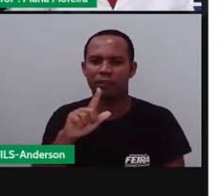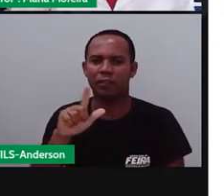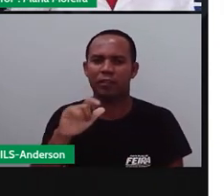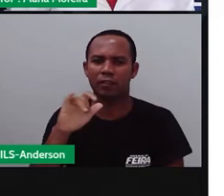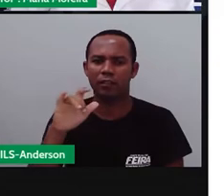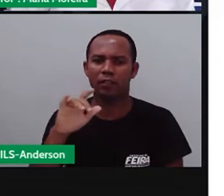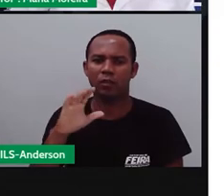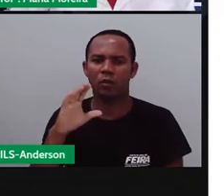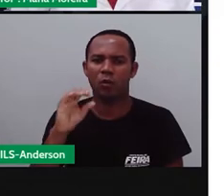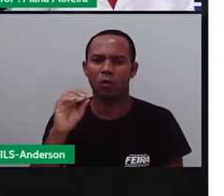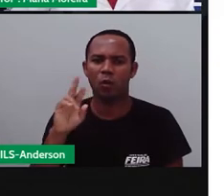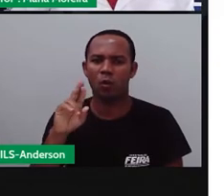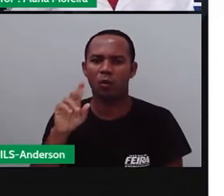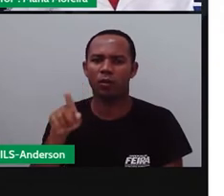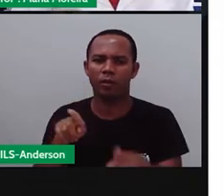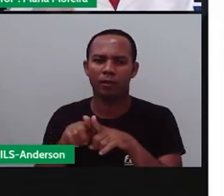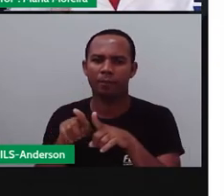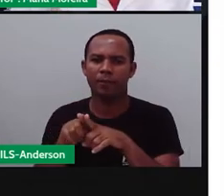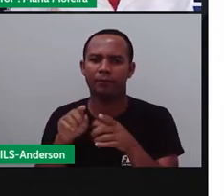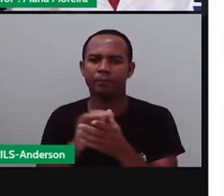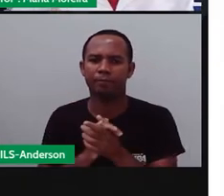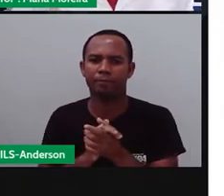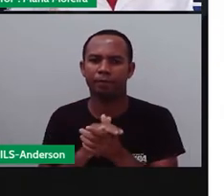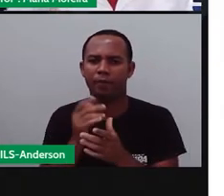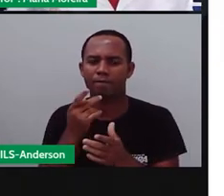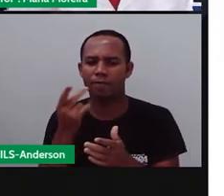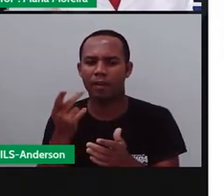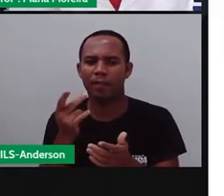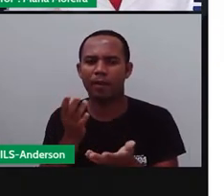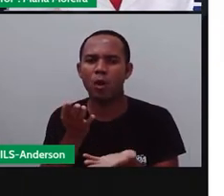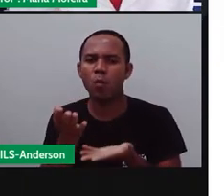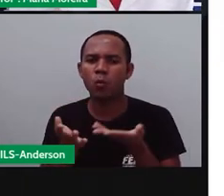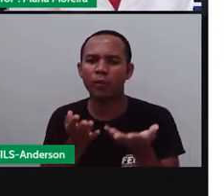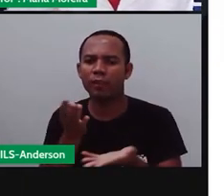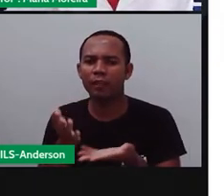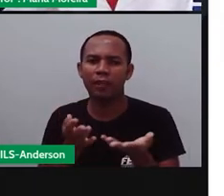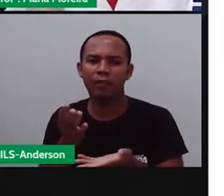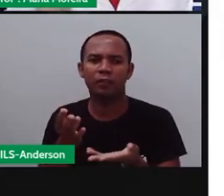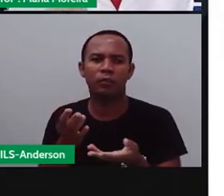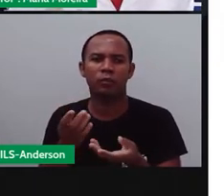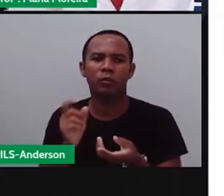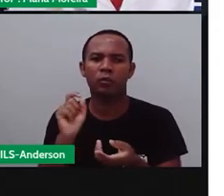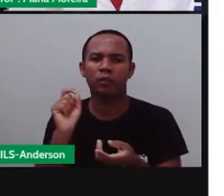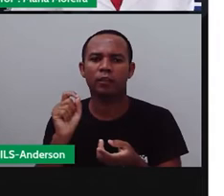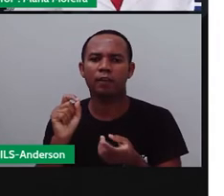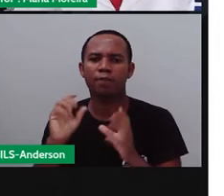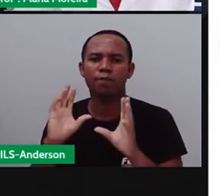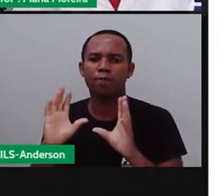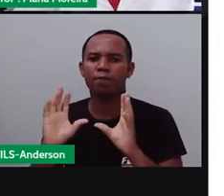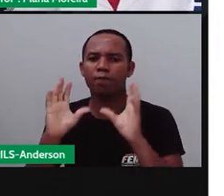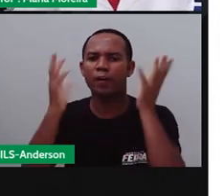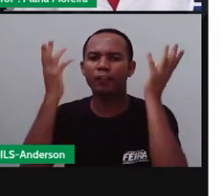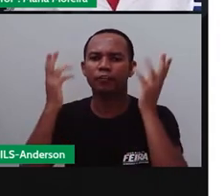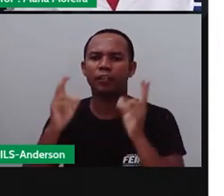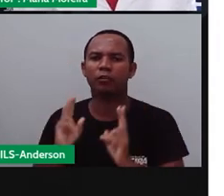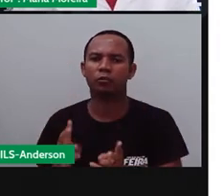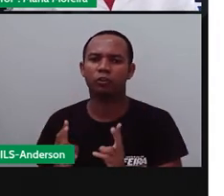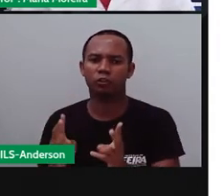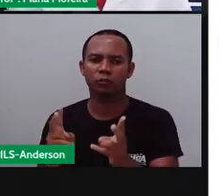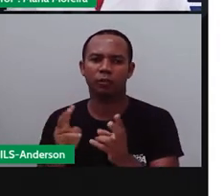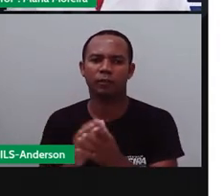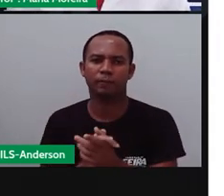do que o quentão. Mas é disso que ele fala, esse cuidado, né, de nos festejos se manter o quê? A tradição,